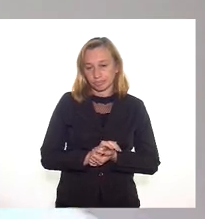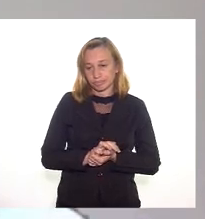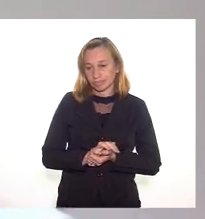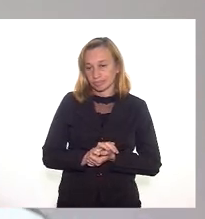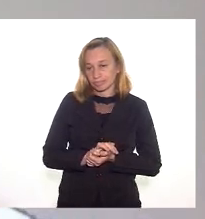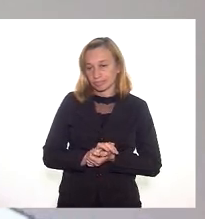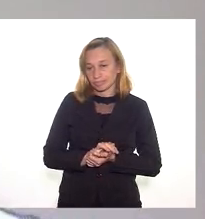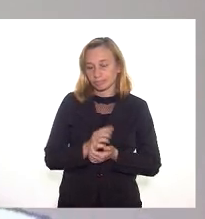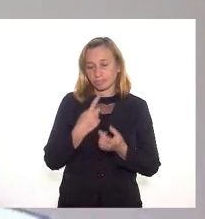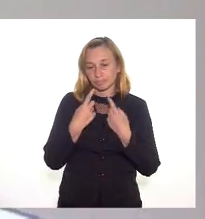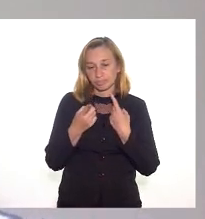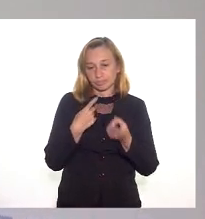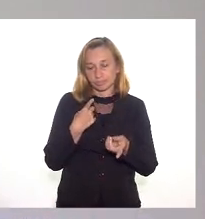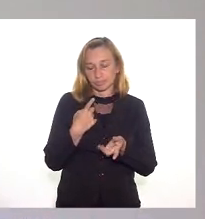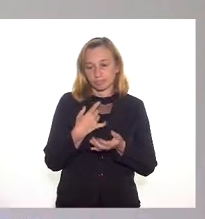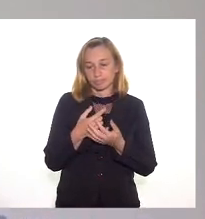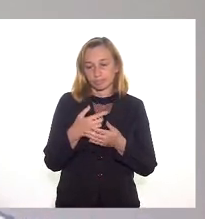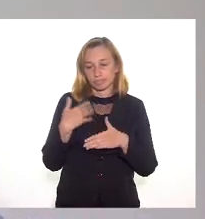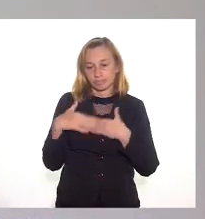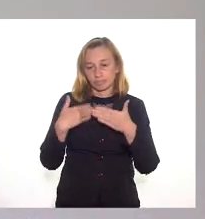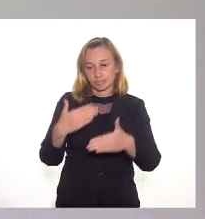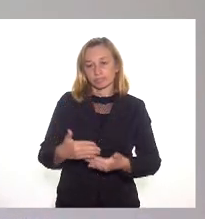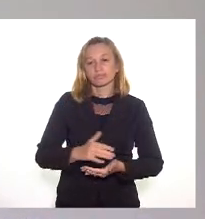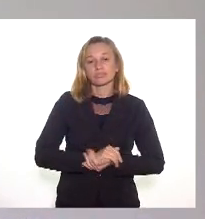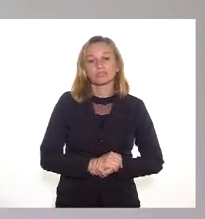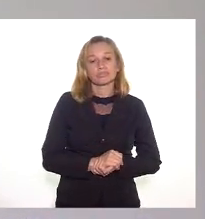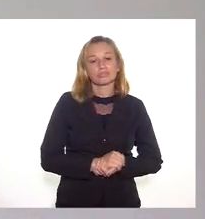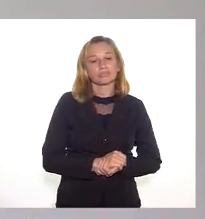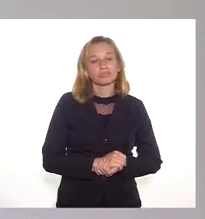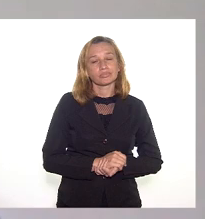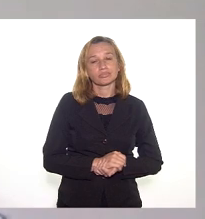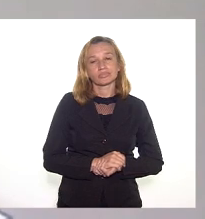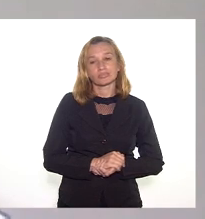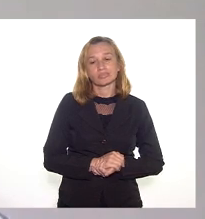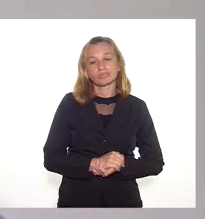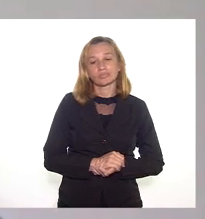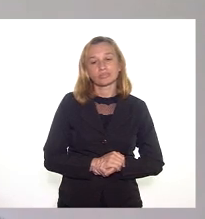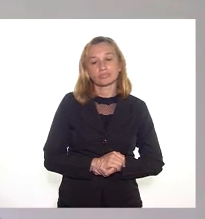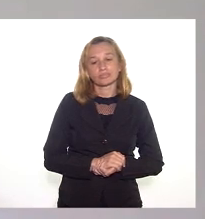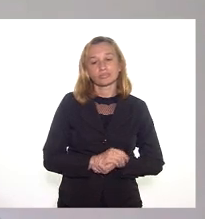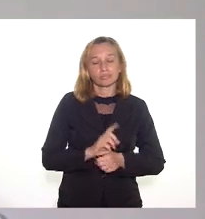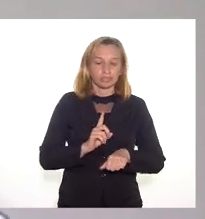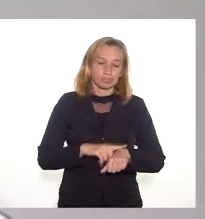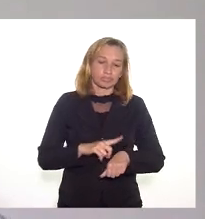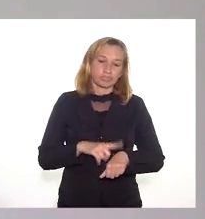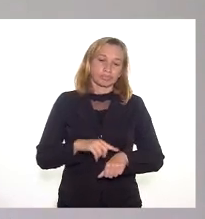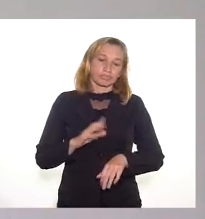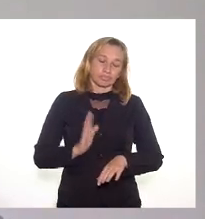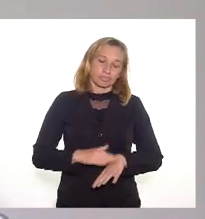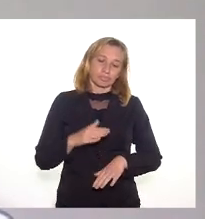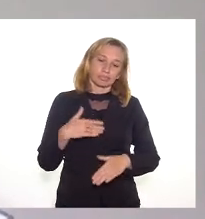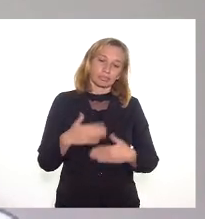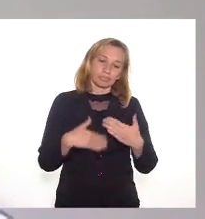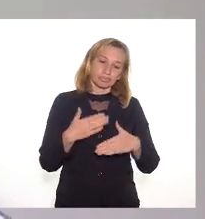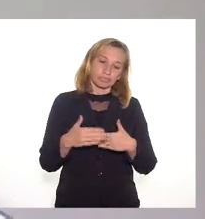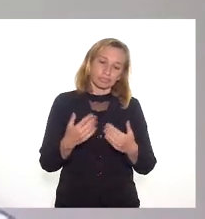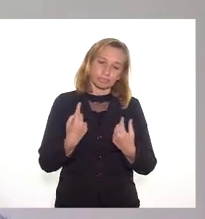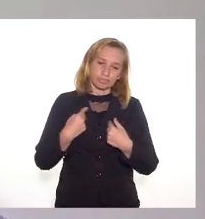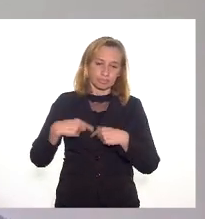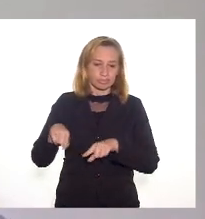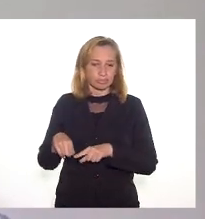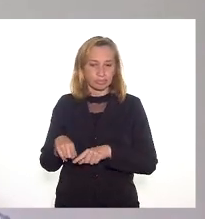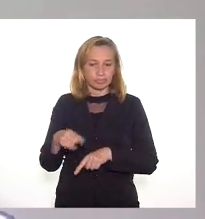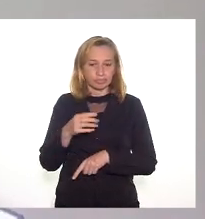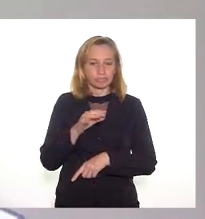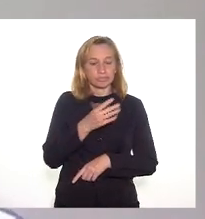do debate que vem travando ao longo desta semana sobre mais uma etapa do processo de ataque do